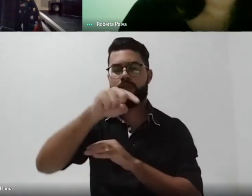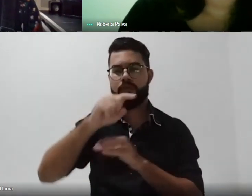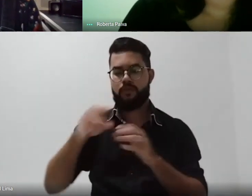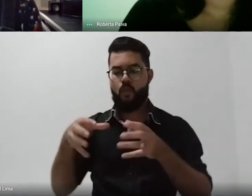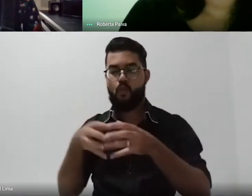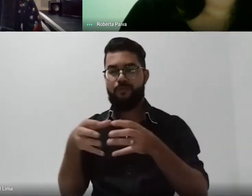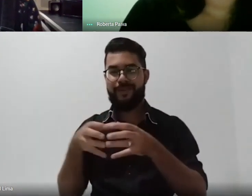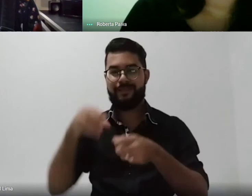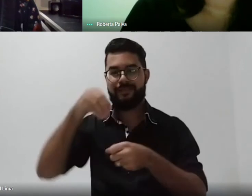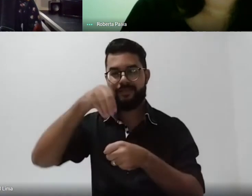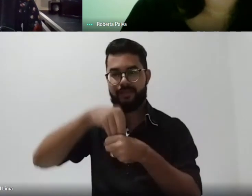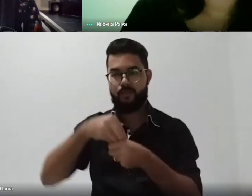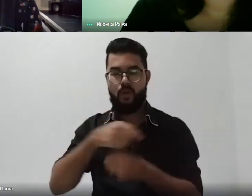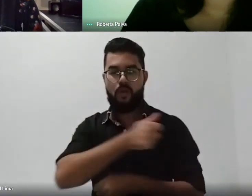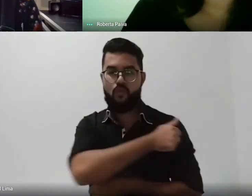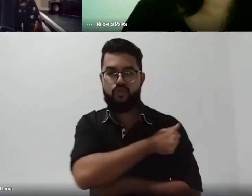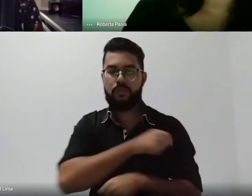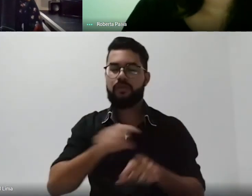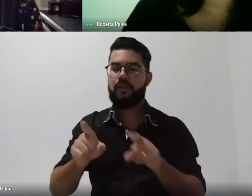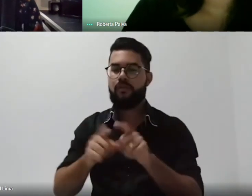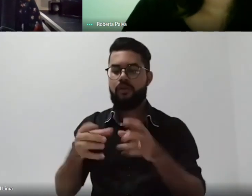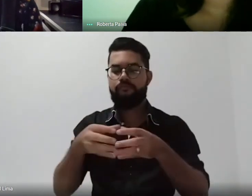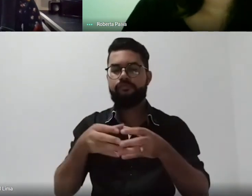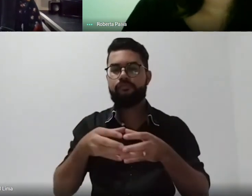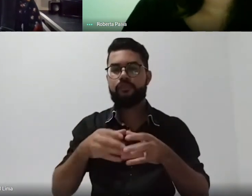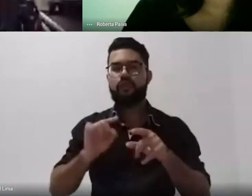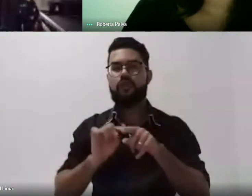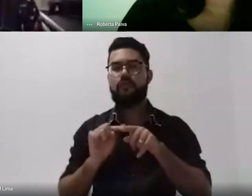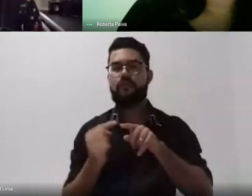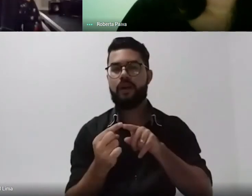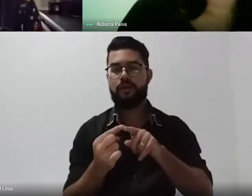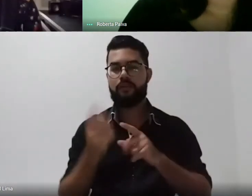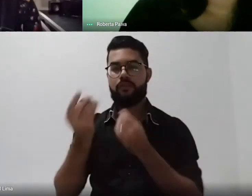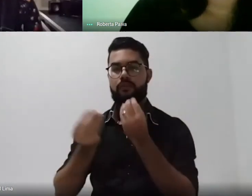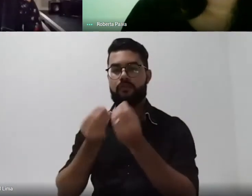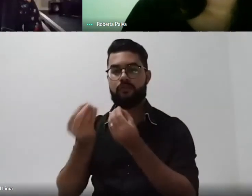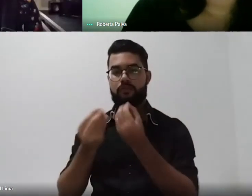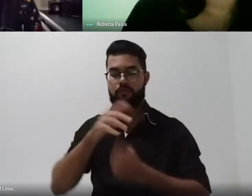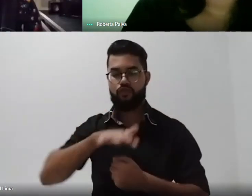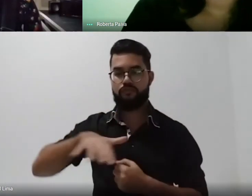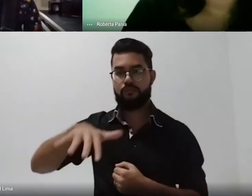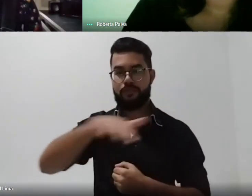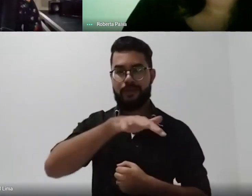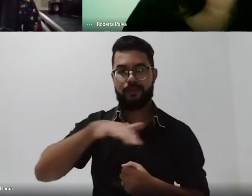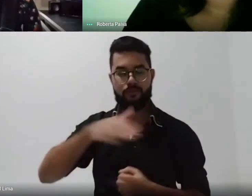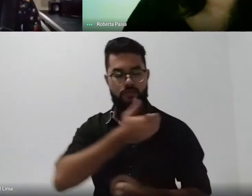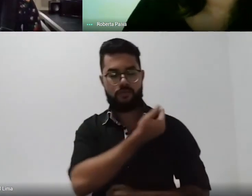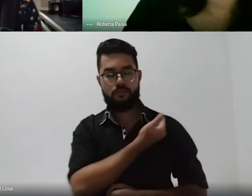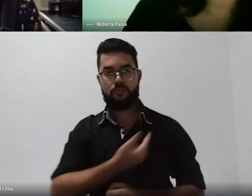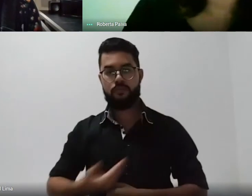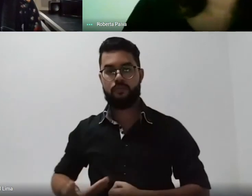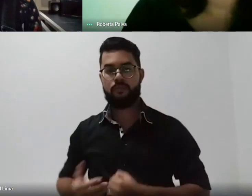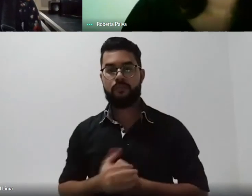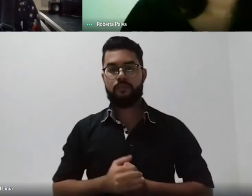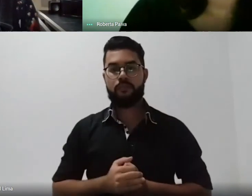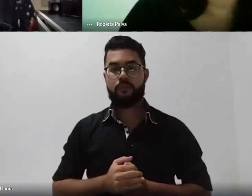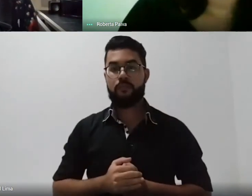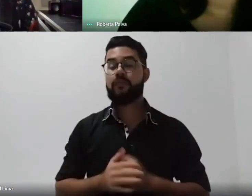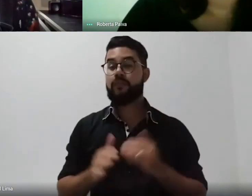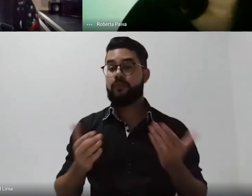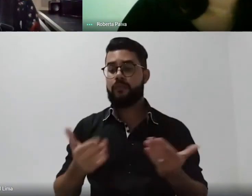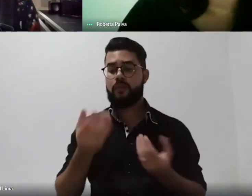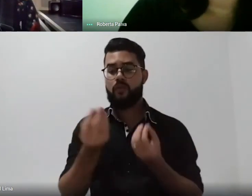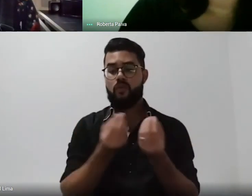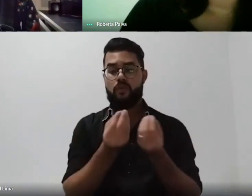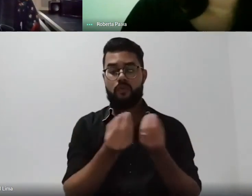e de Jaguaribe, para a importância dos espaços públicos. Como foi a apropriação desse espaço